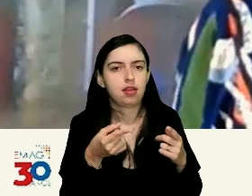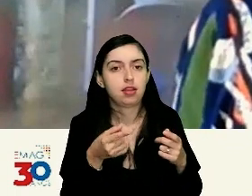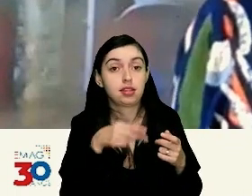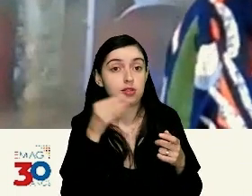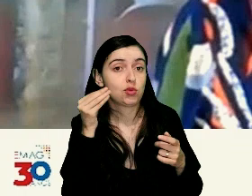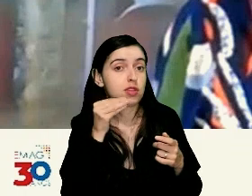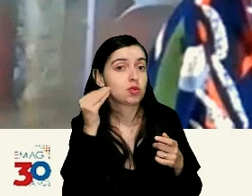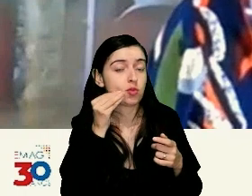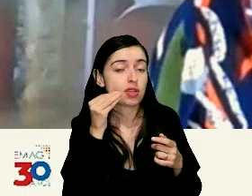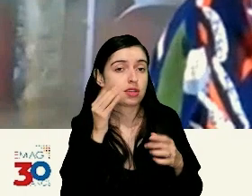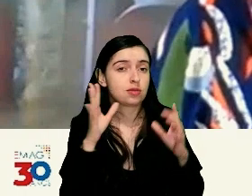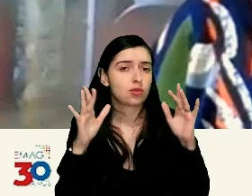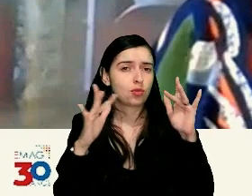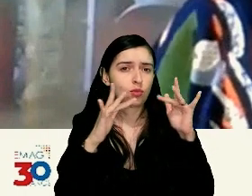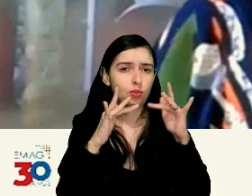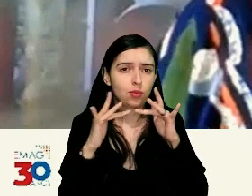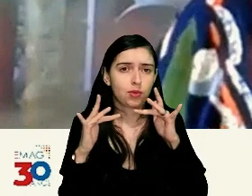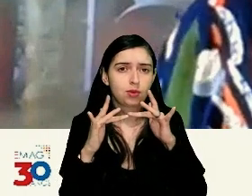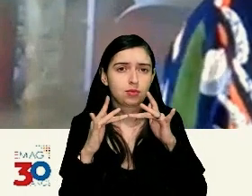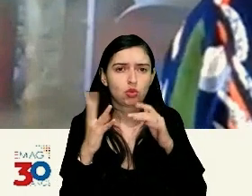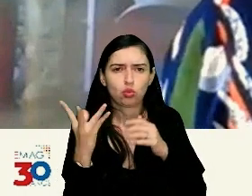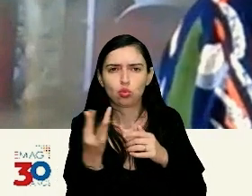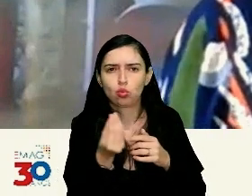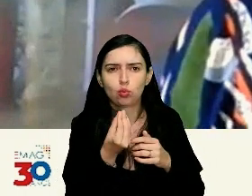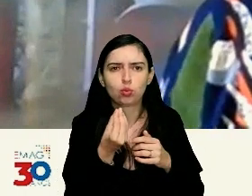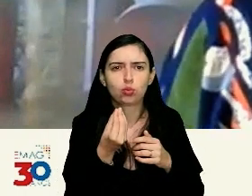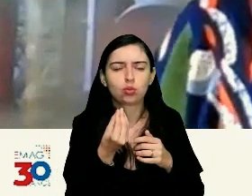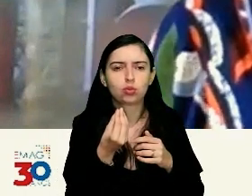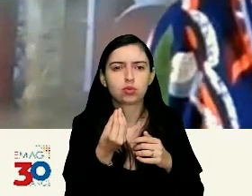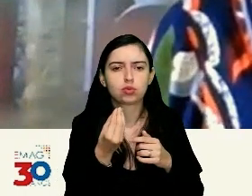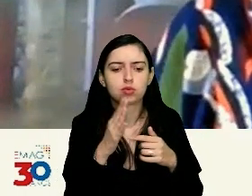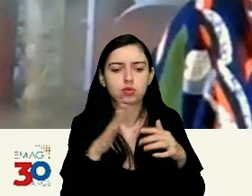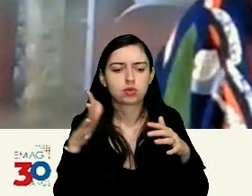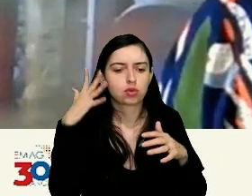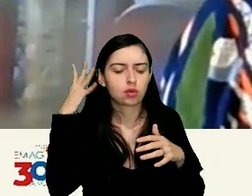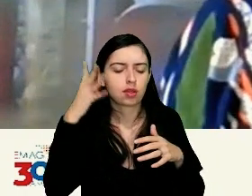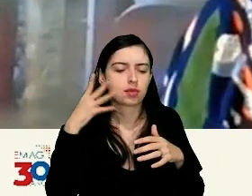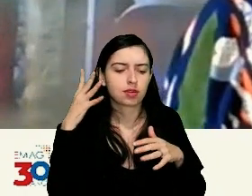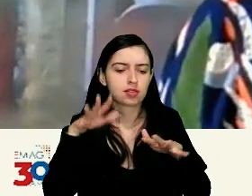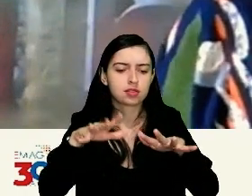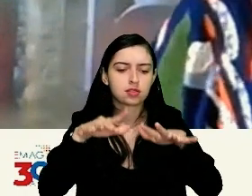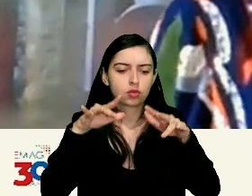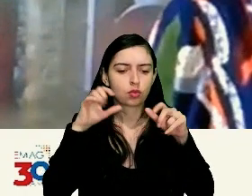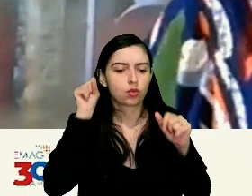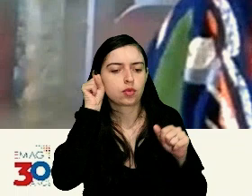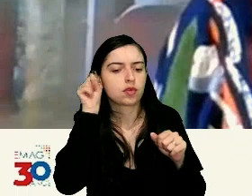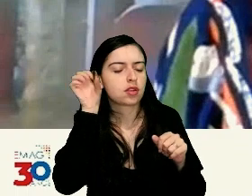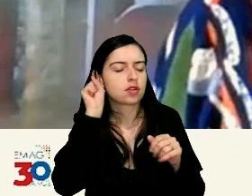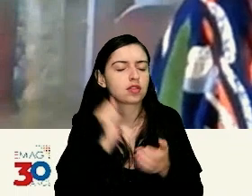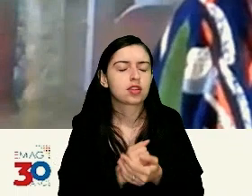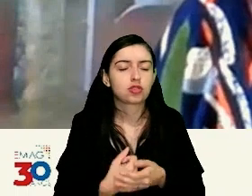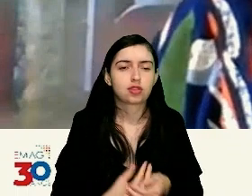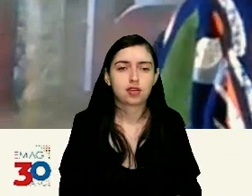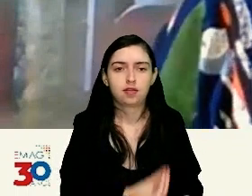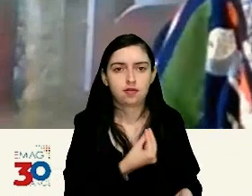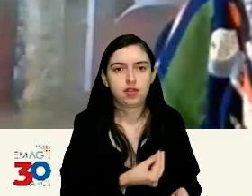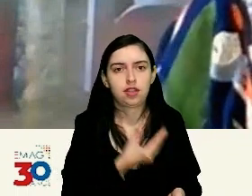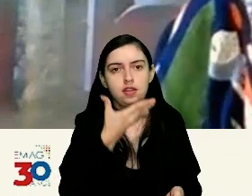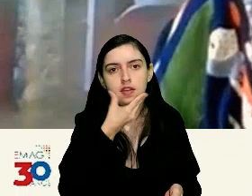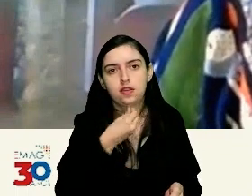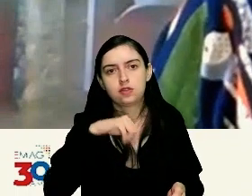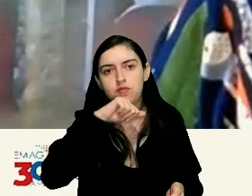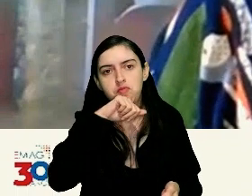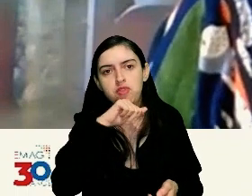aproximar todo o nosso público e os nossos ouvintes dessa realidade que é a paternidade, as formas das paternidades e as